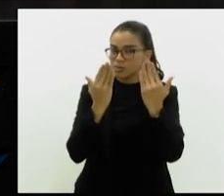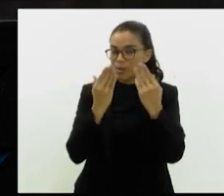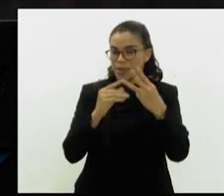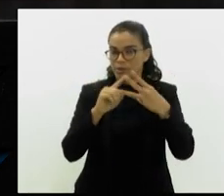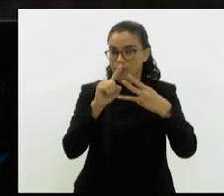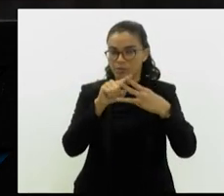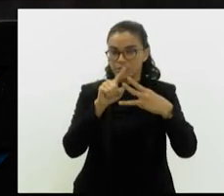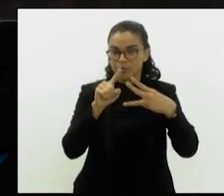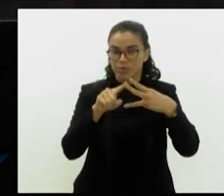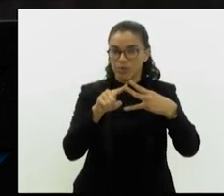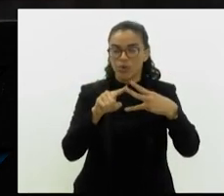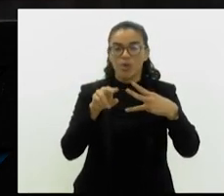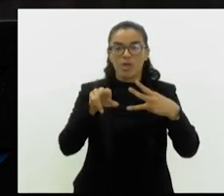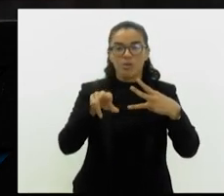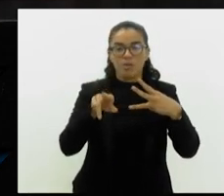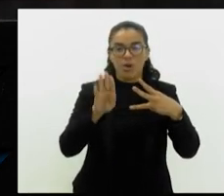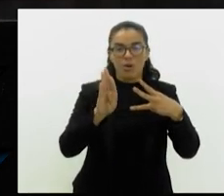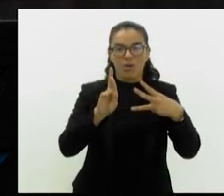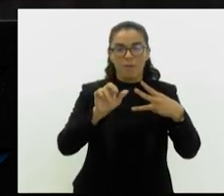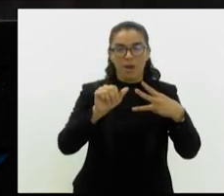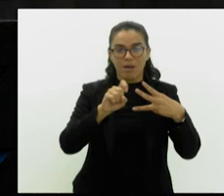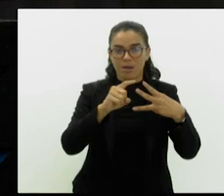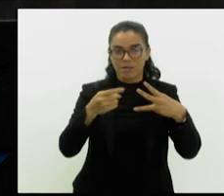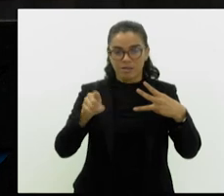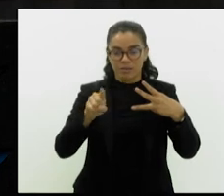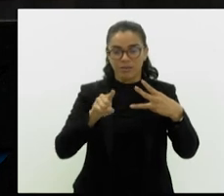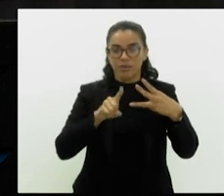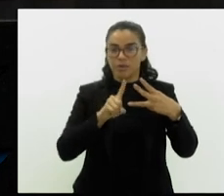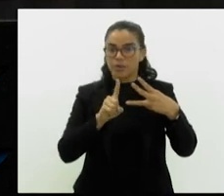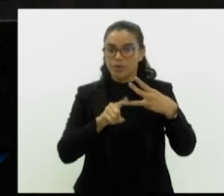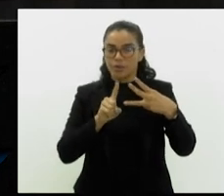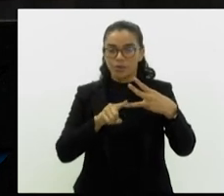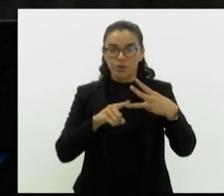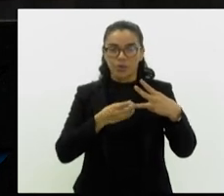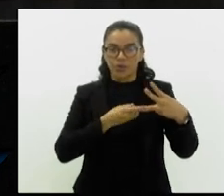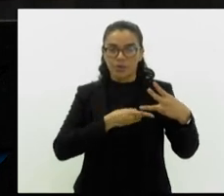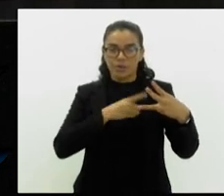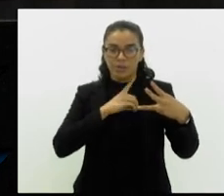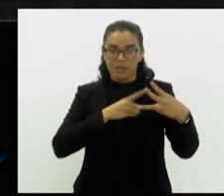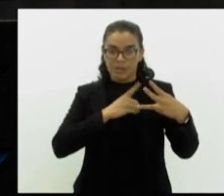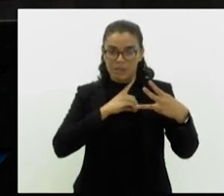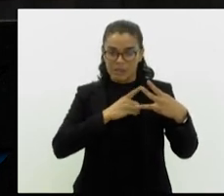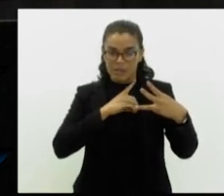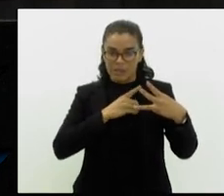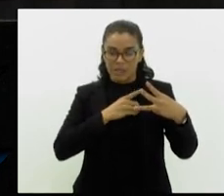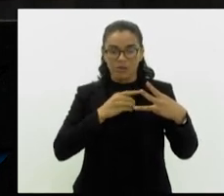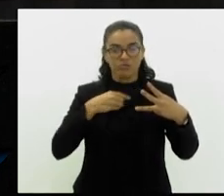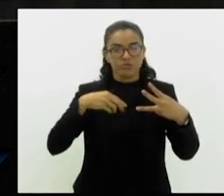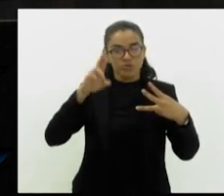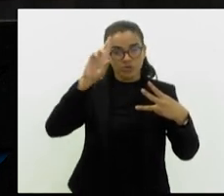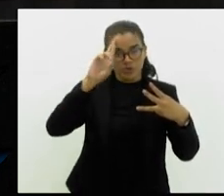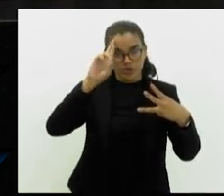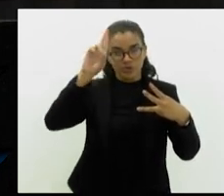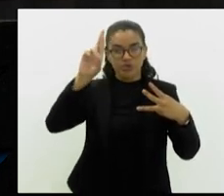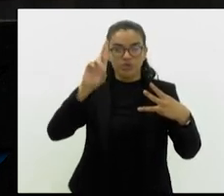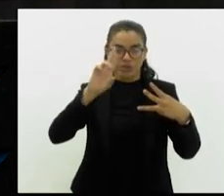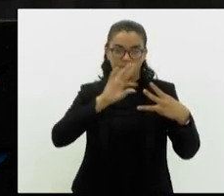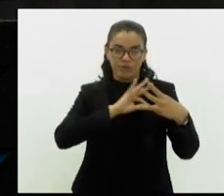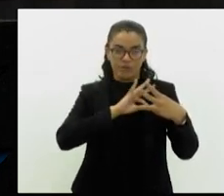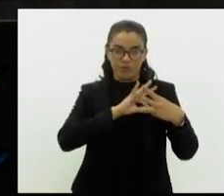dois brasos e um delegado que foi chefe da polícia